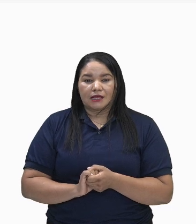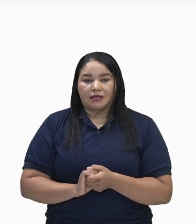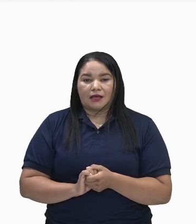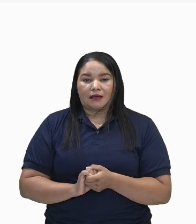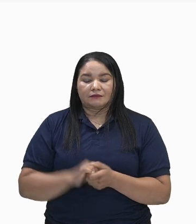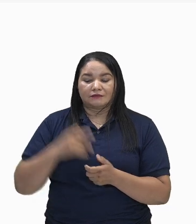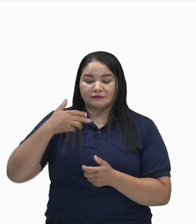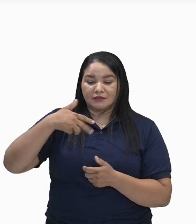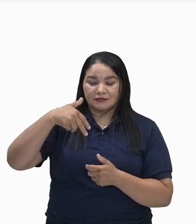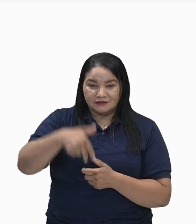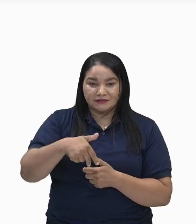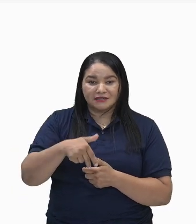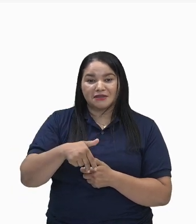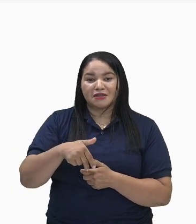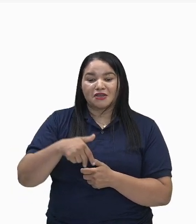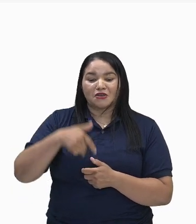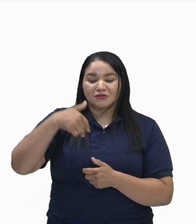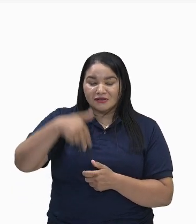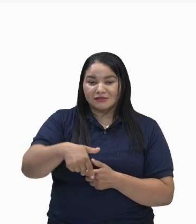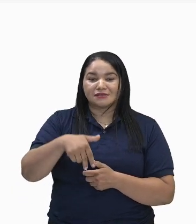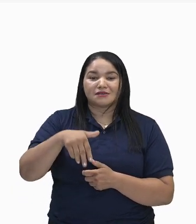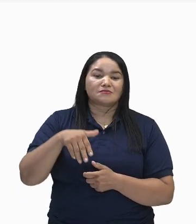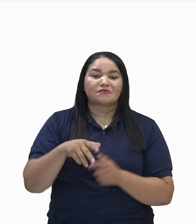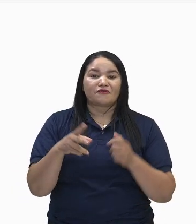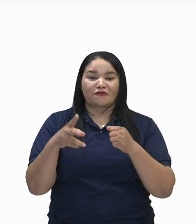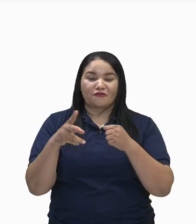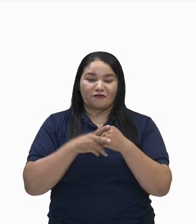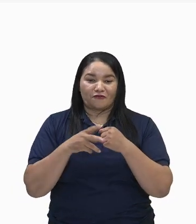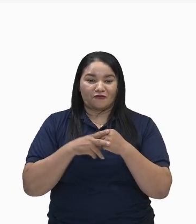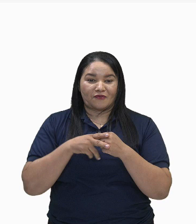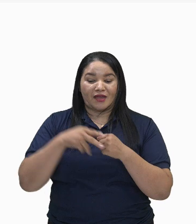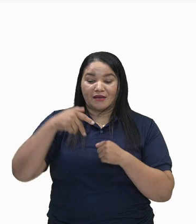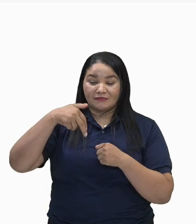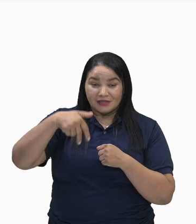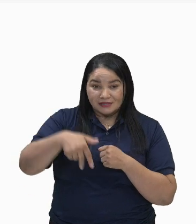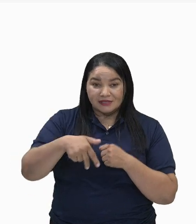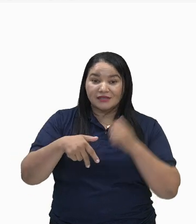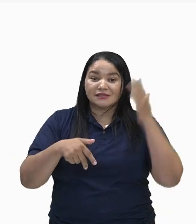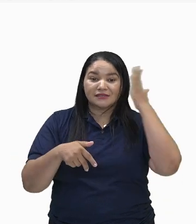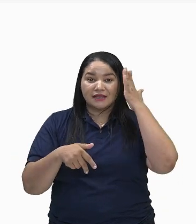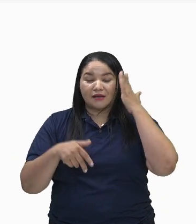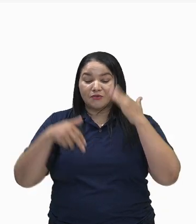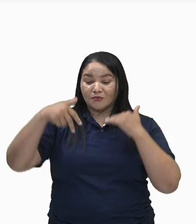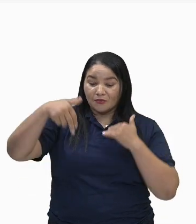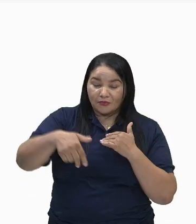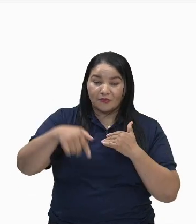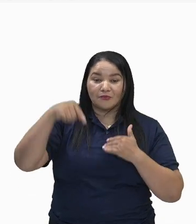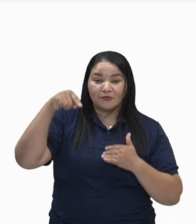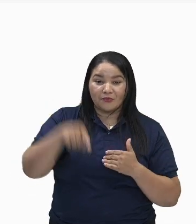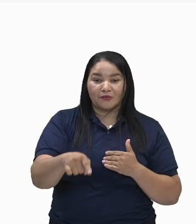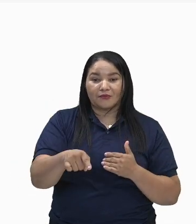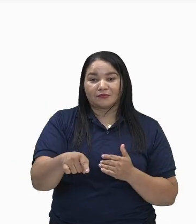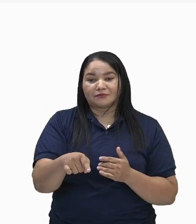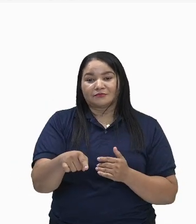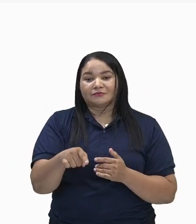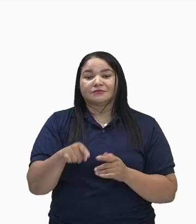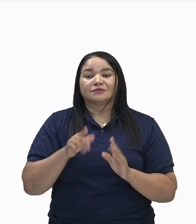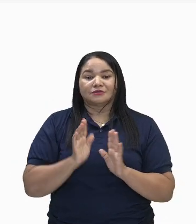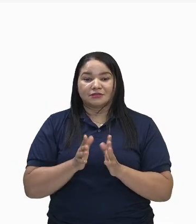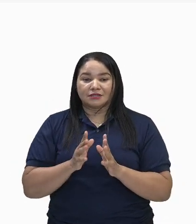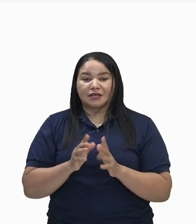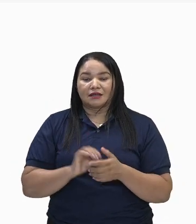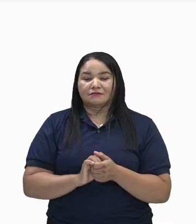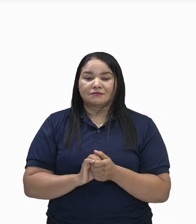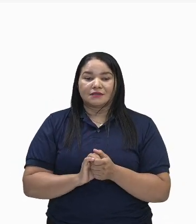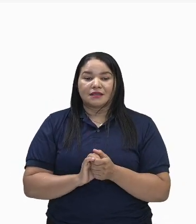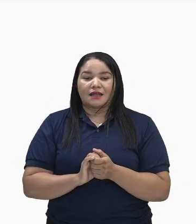Descer para baixo. O verbo descer já denota mover para cima ou para baixo, declinar.